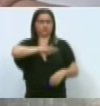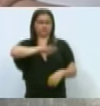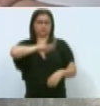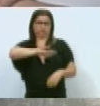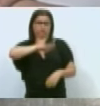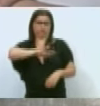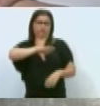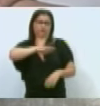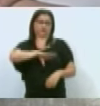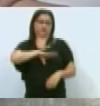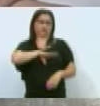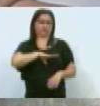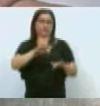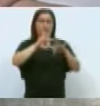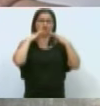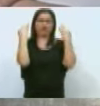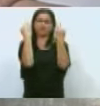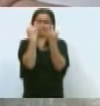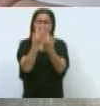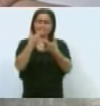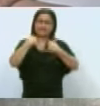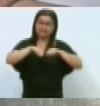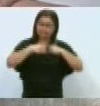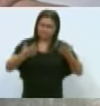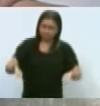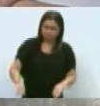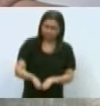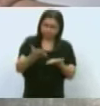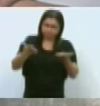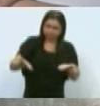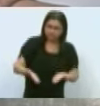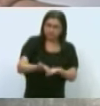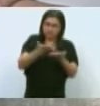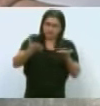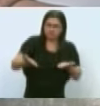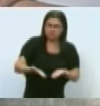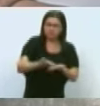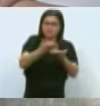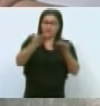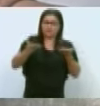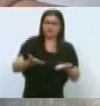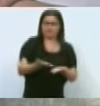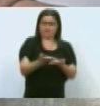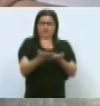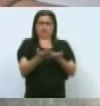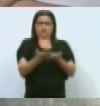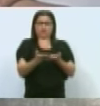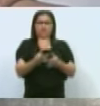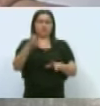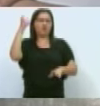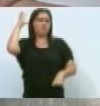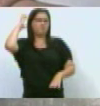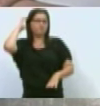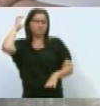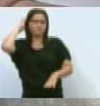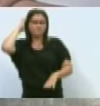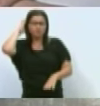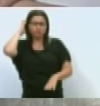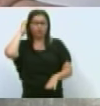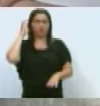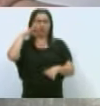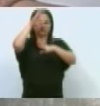primeira. Aí a família tem que investir, como a Isabel está de parabéns, procurou fonoaudióloga, né?